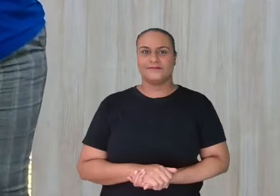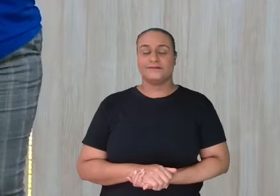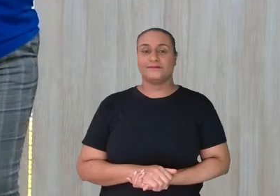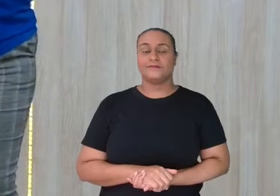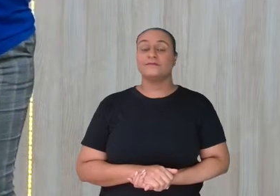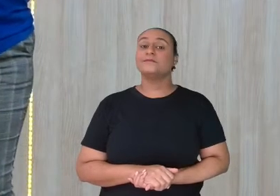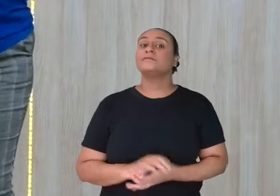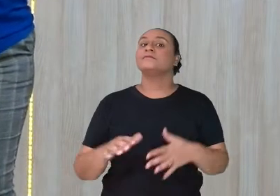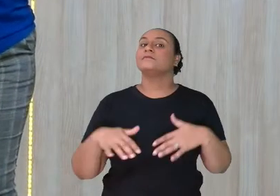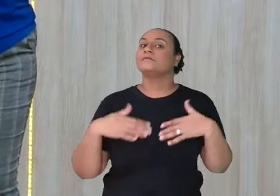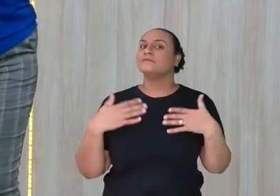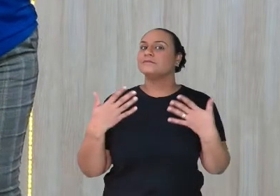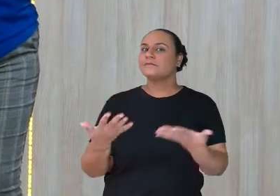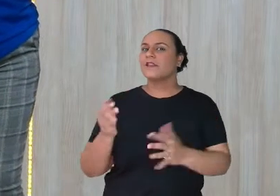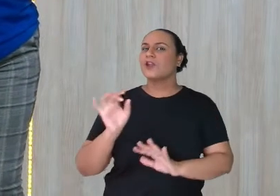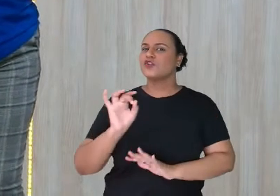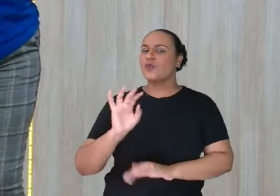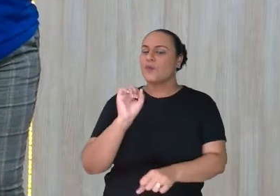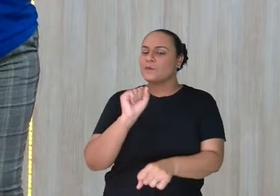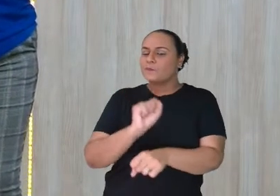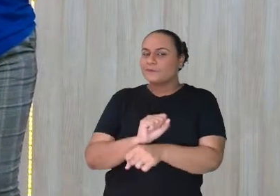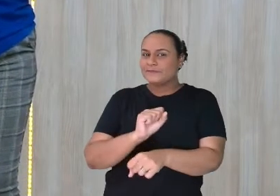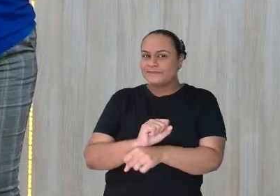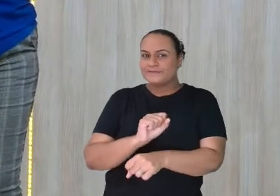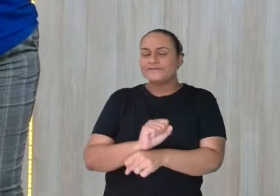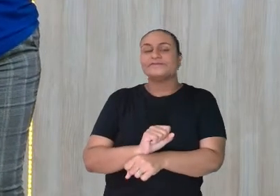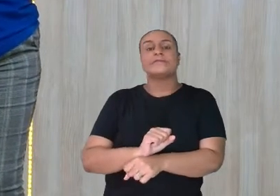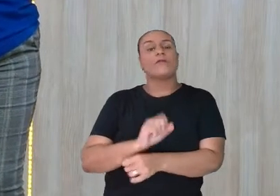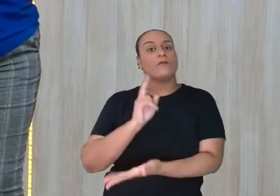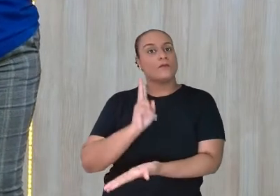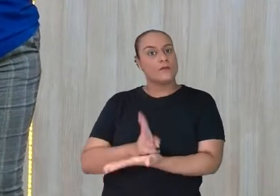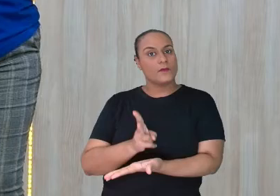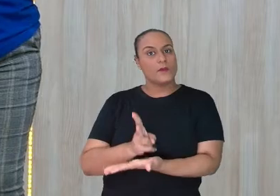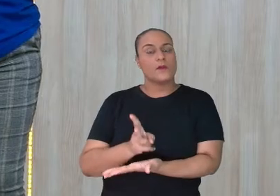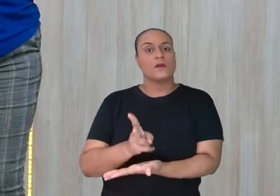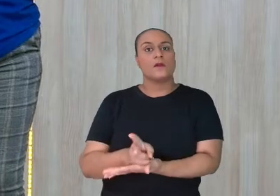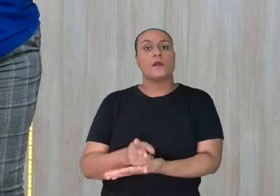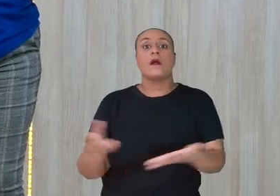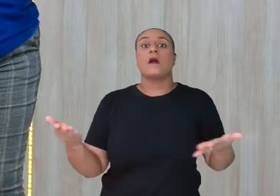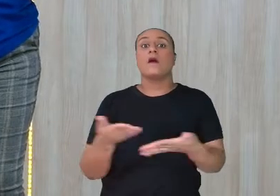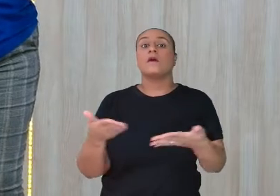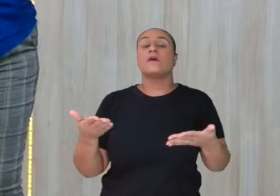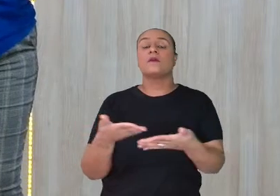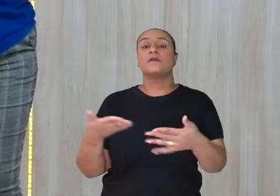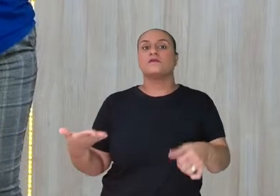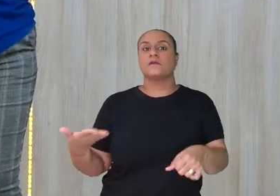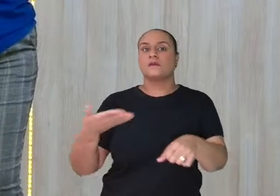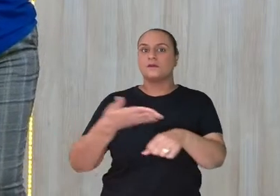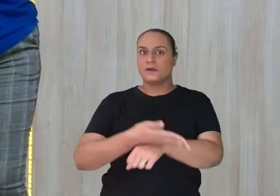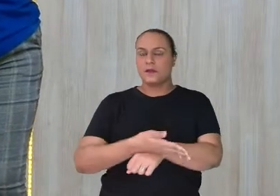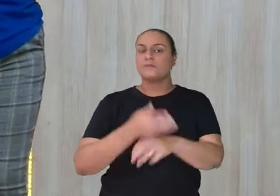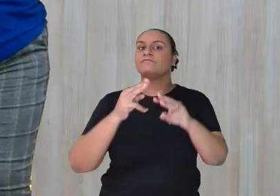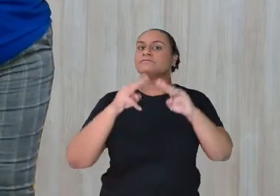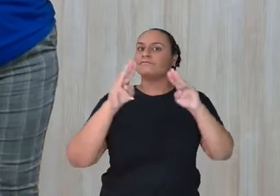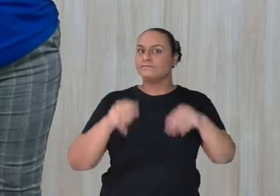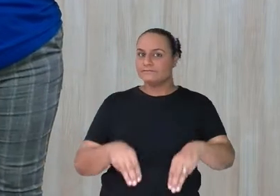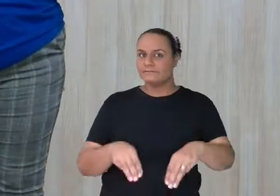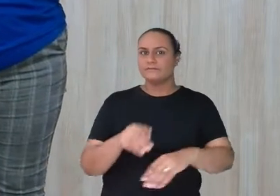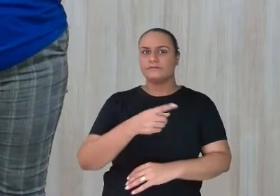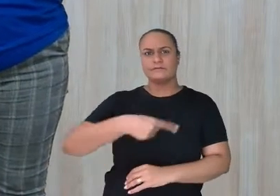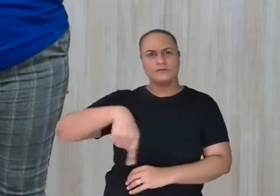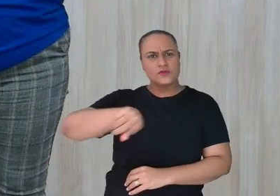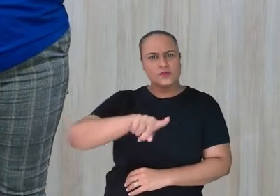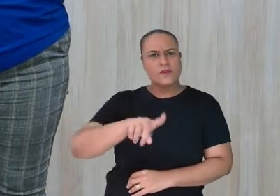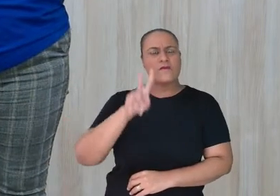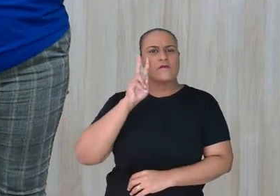Bom, é só uma pausinha, né? A gente segue aí. Agora a gente vai entrar lá no museu e vocês vão